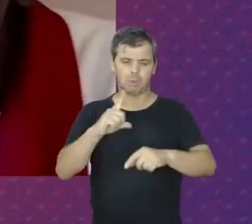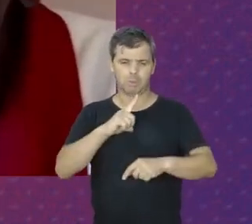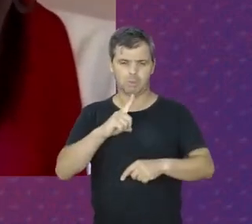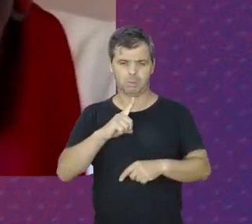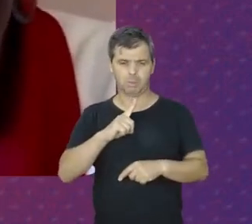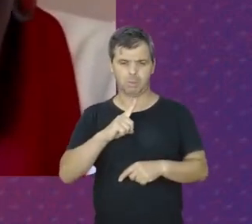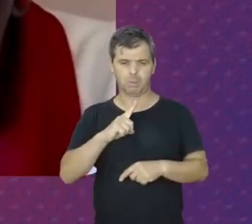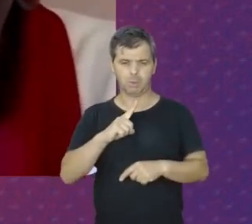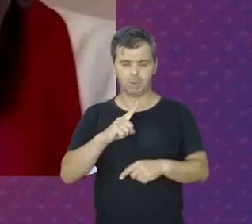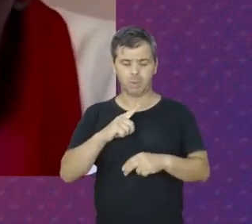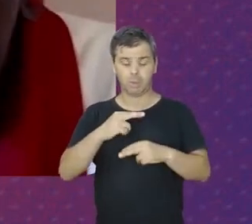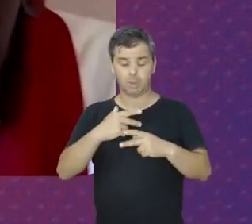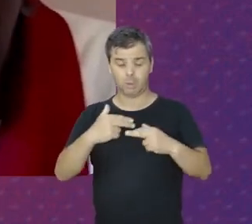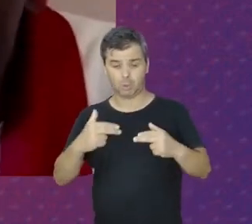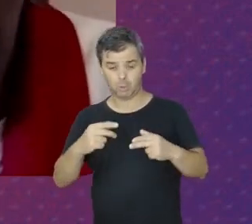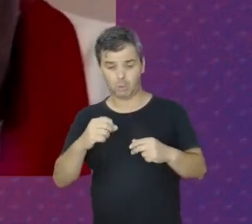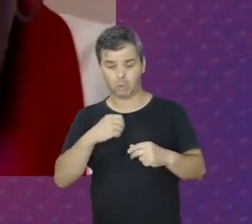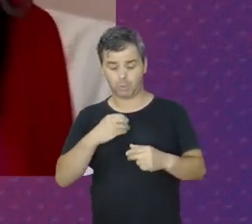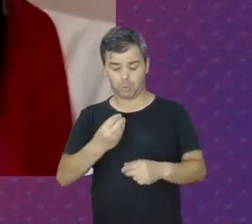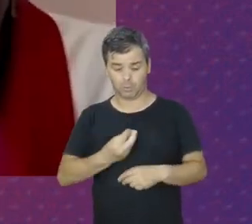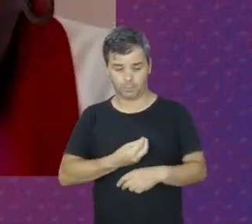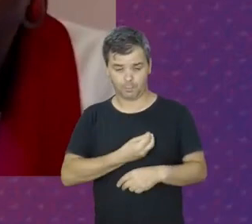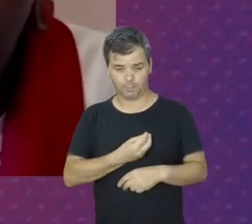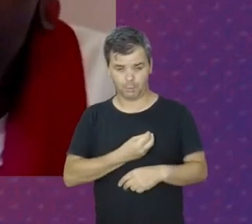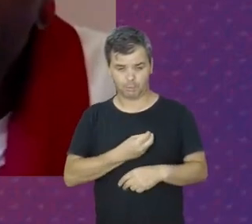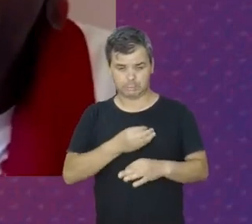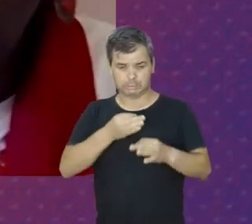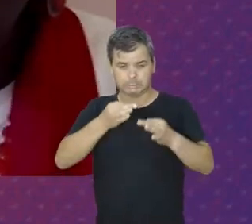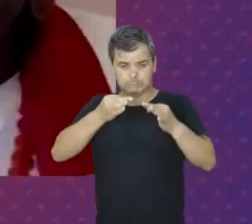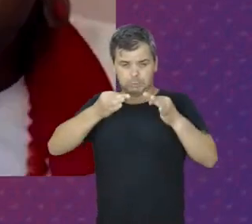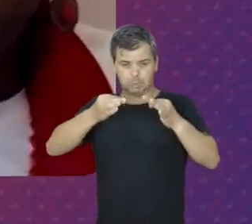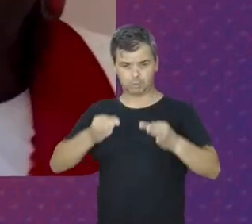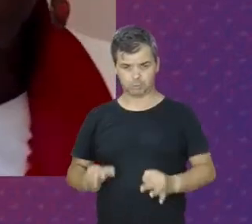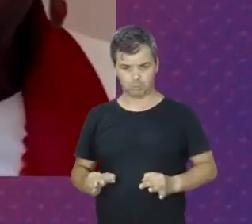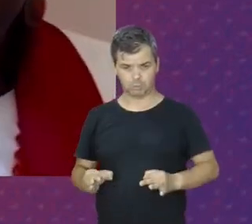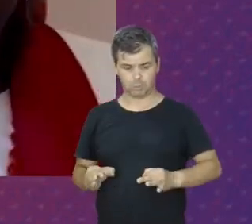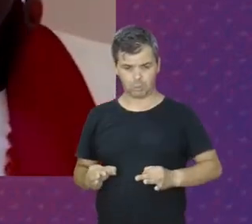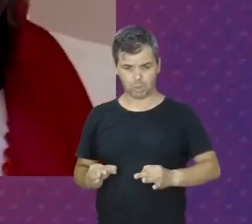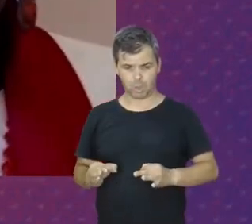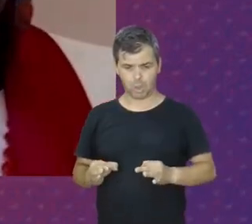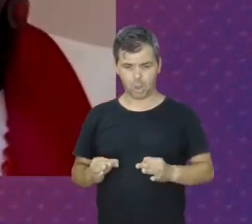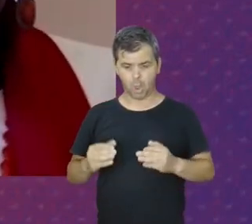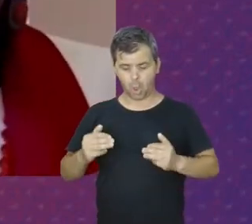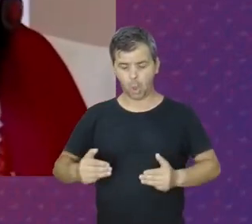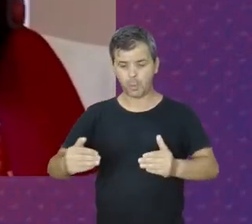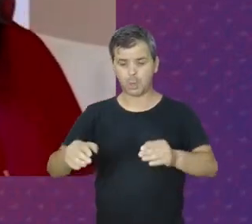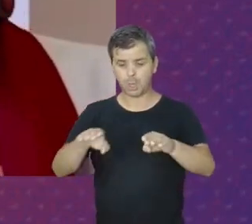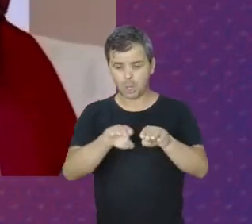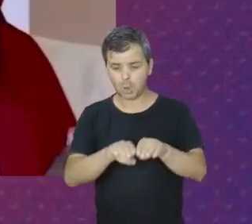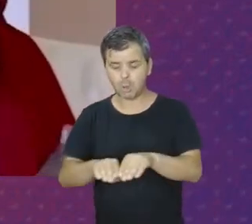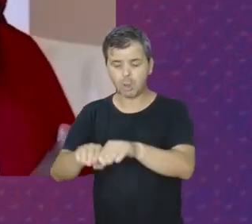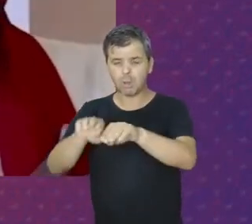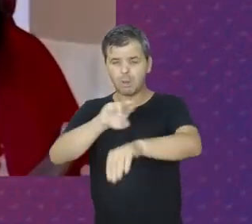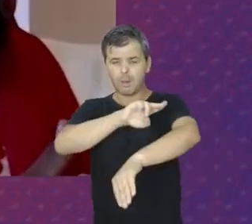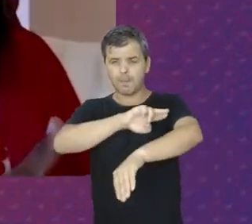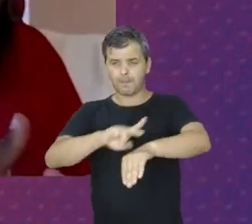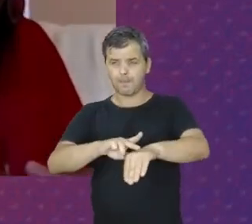ter condições de viver com dignidade. O Ministério da Igualdade Racial hoje ele